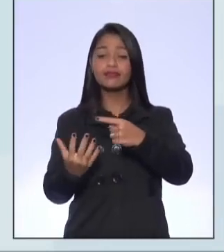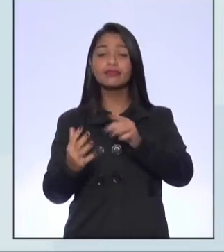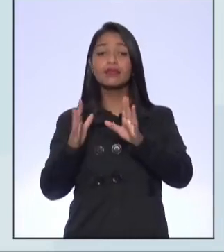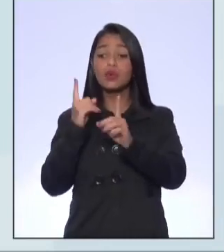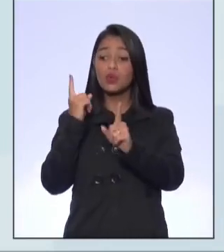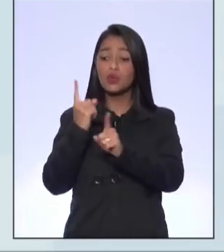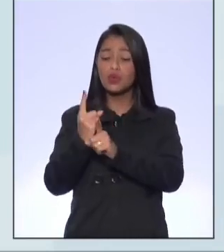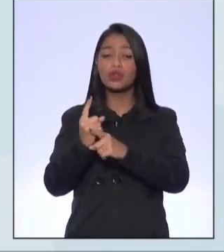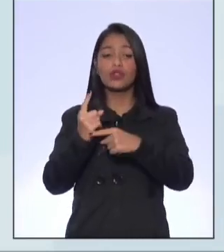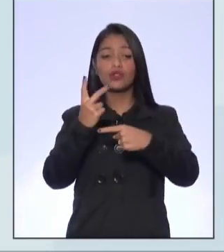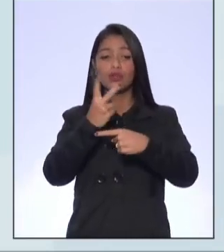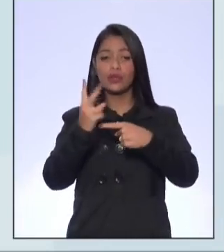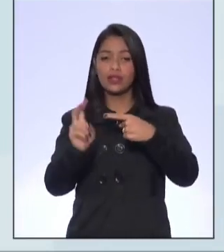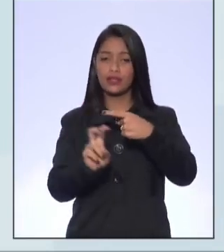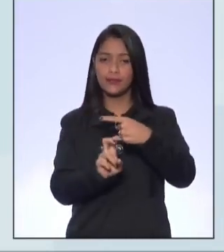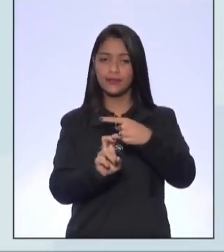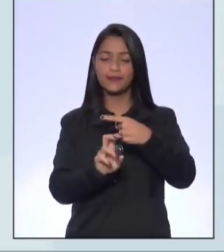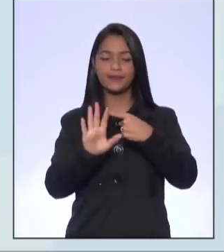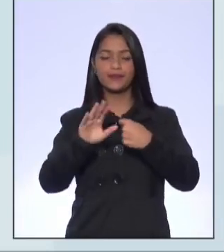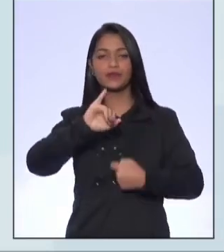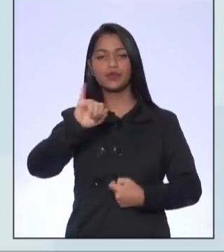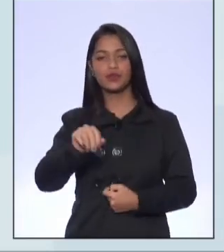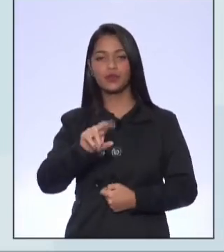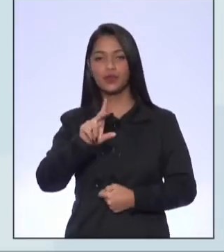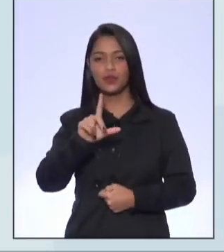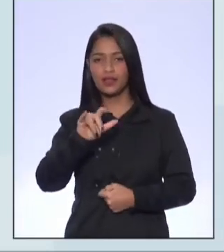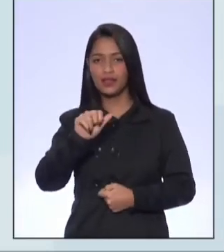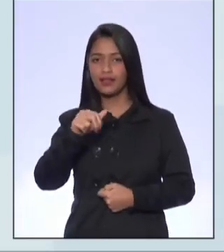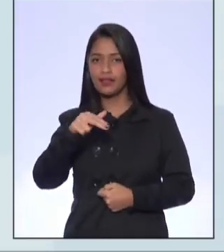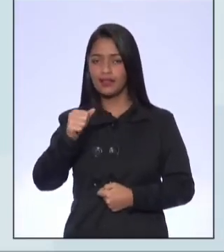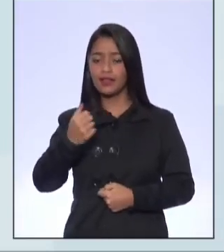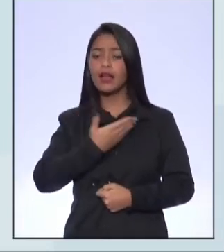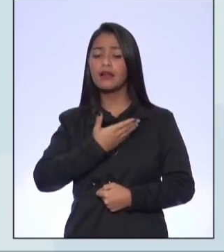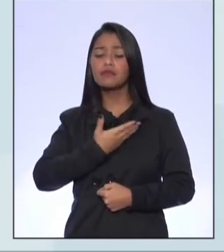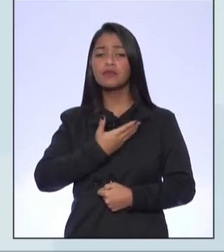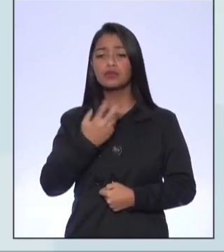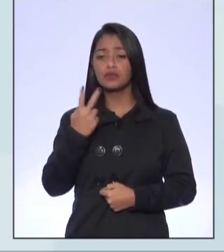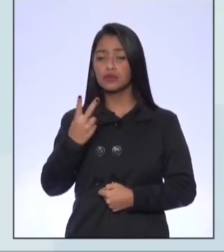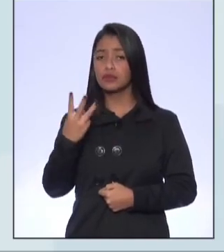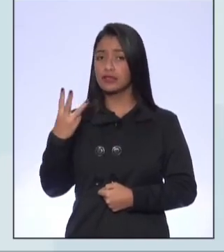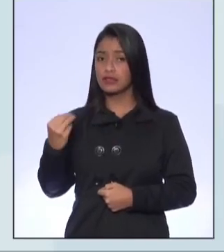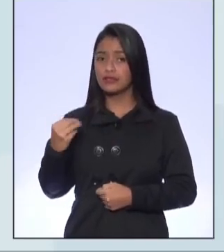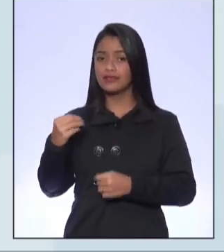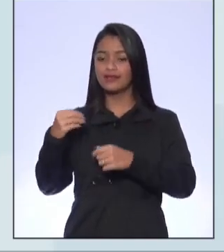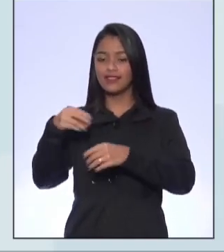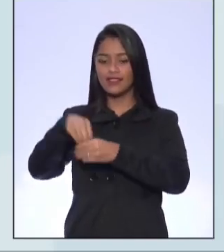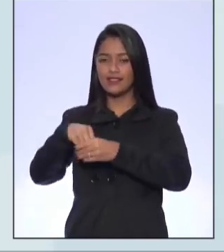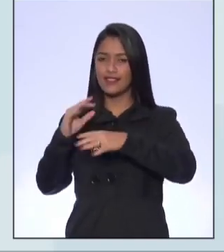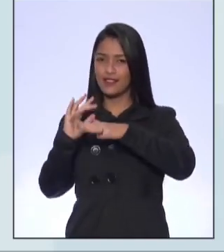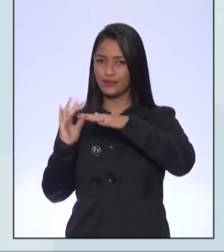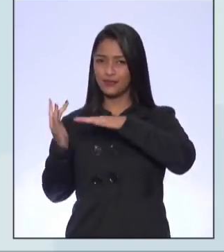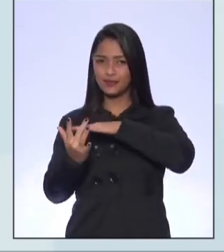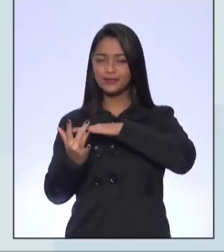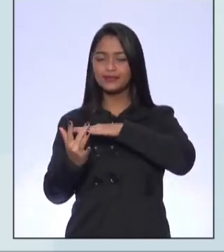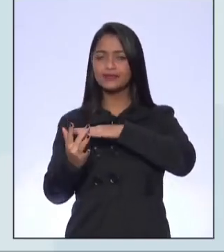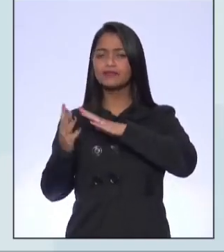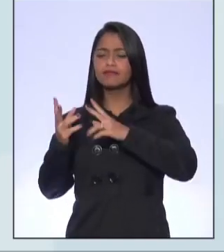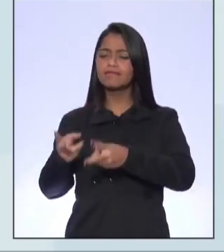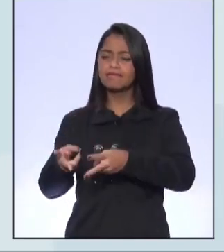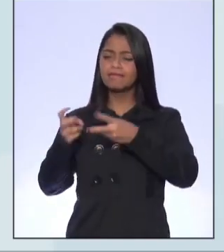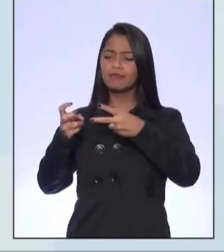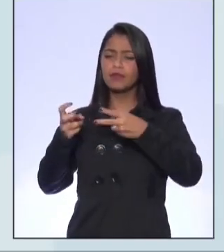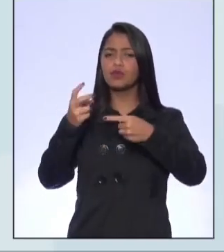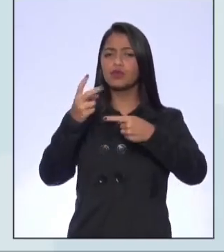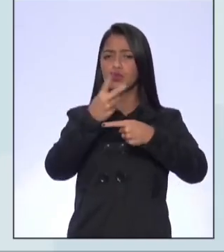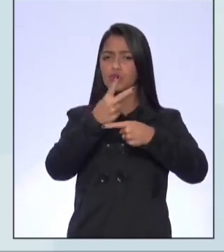Então, Juliana tinha 230 amigos em uma rede social e percebeu que 2/5